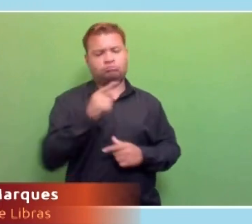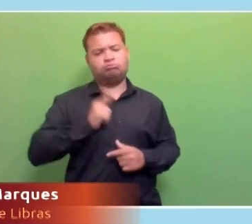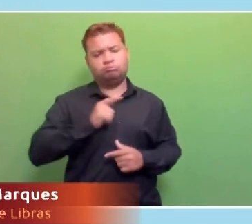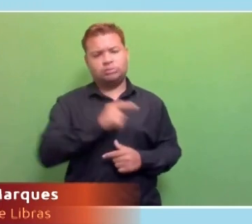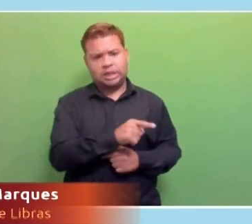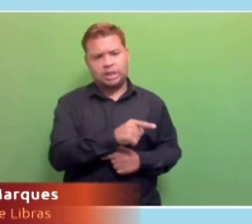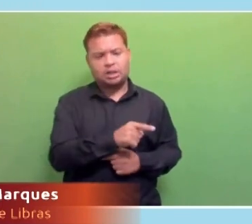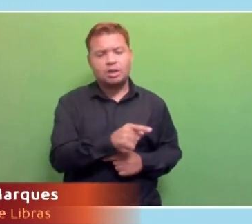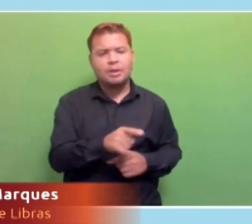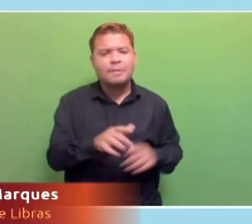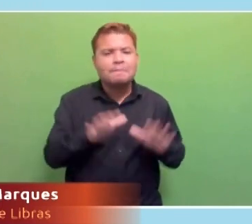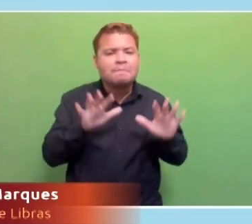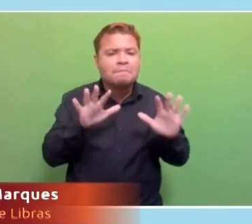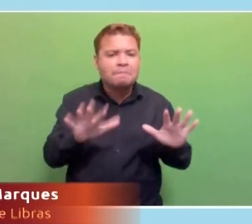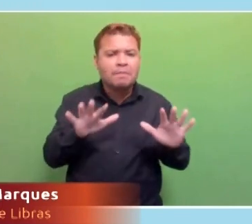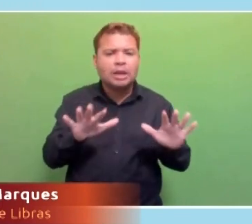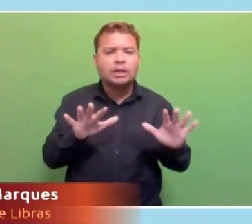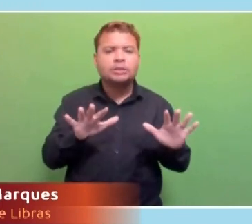de